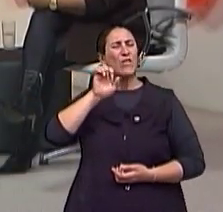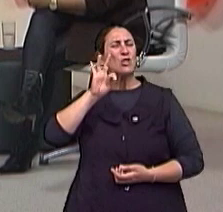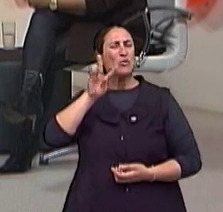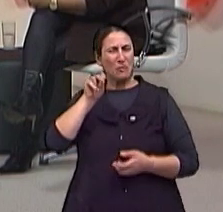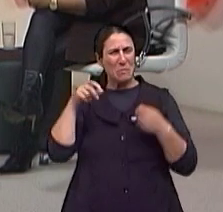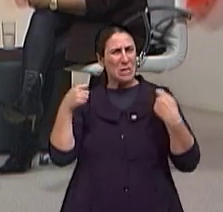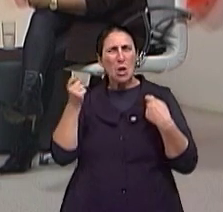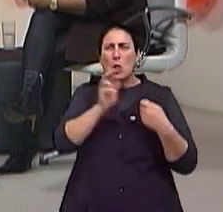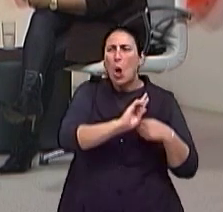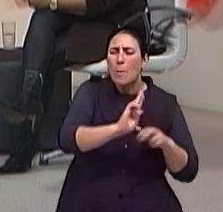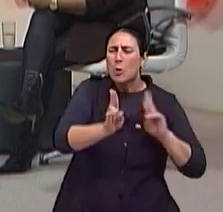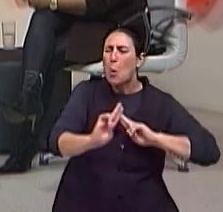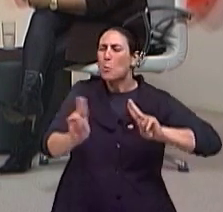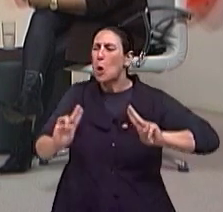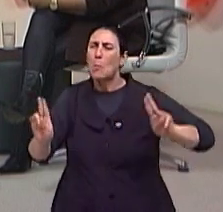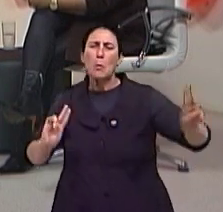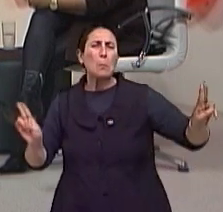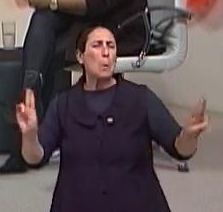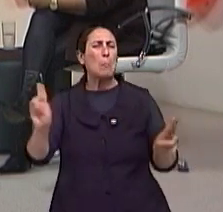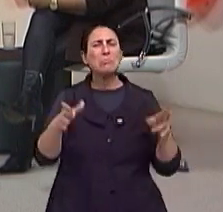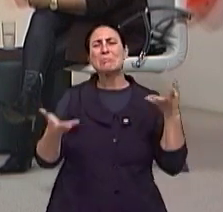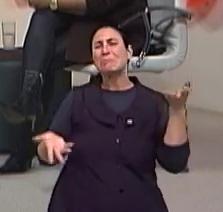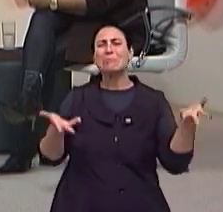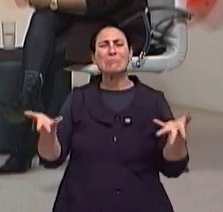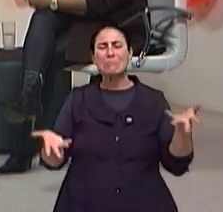esses rótulos? Olha,